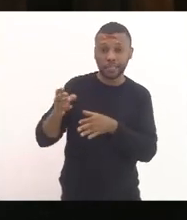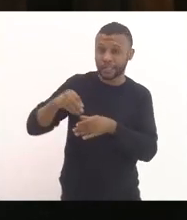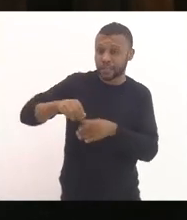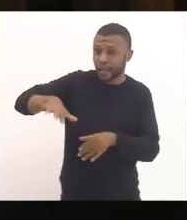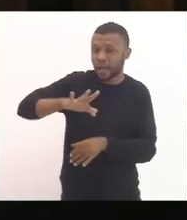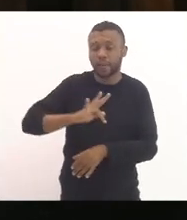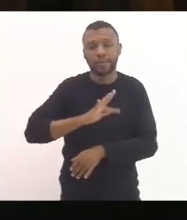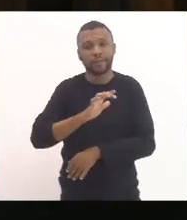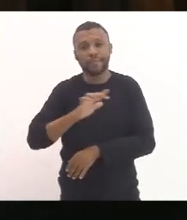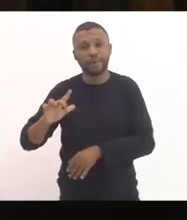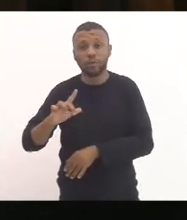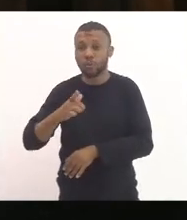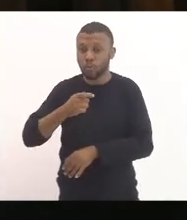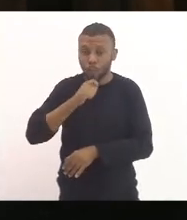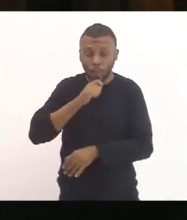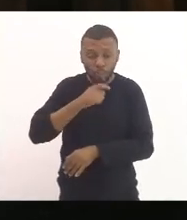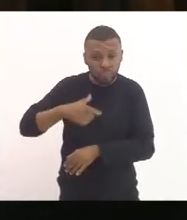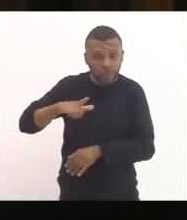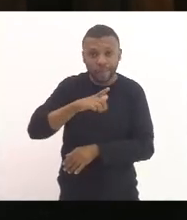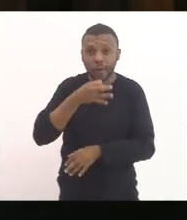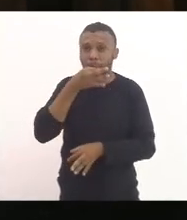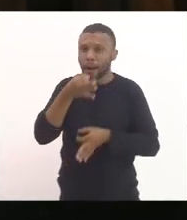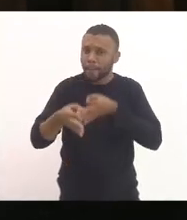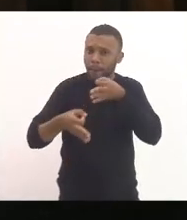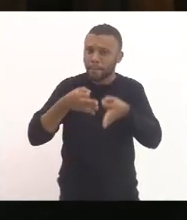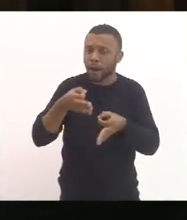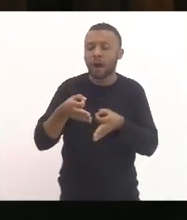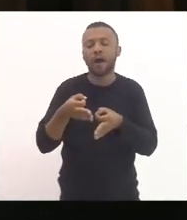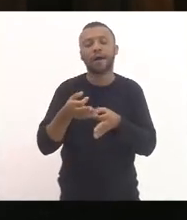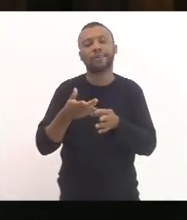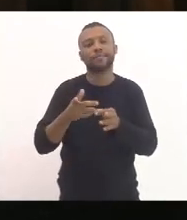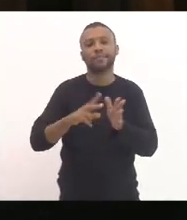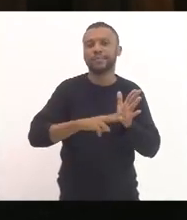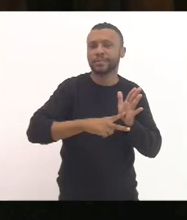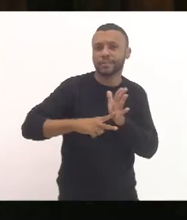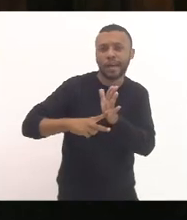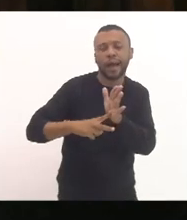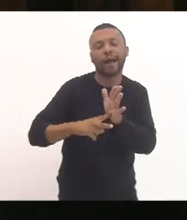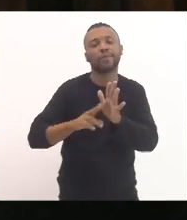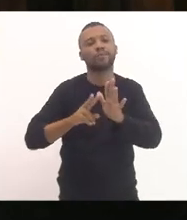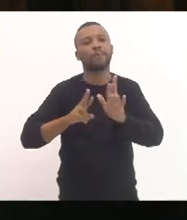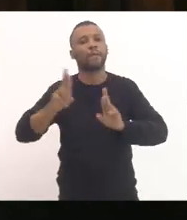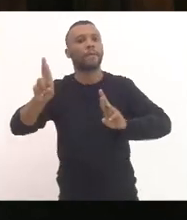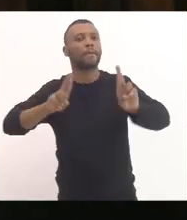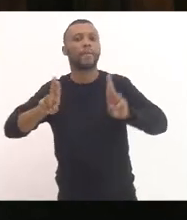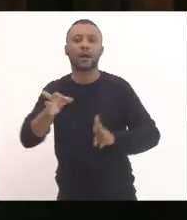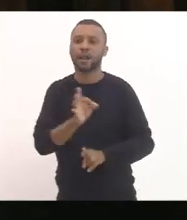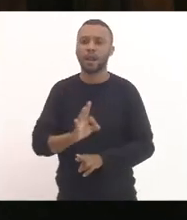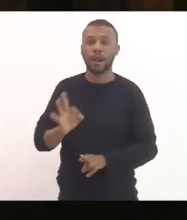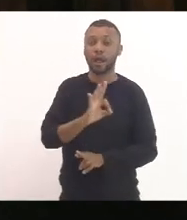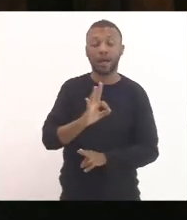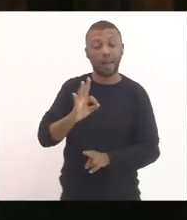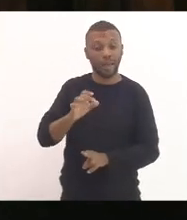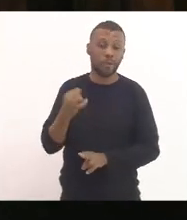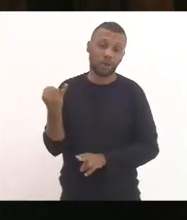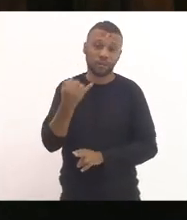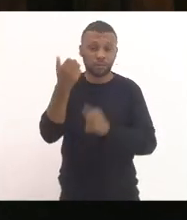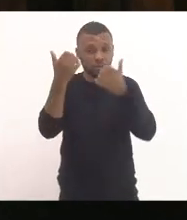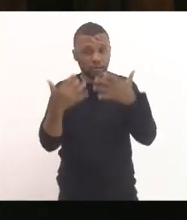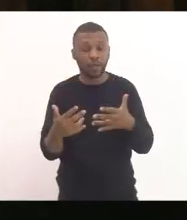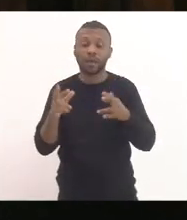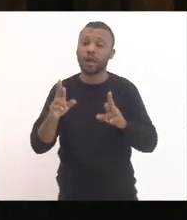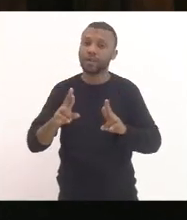não teve participação da une com pau e nem tão pouco das demais categorias Vale salientar diferença Total